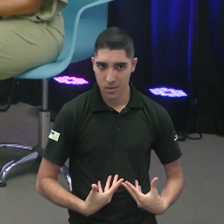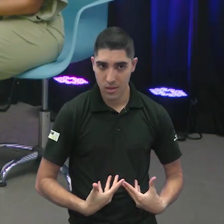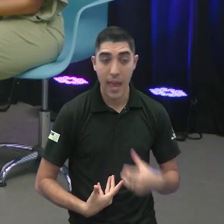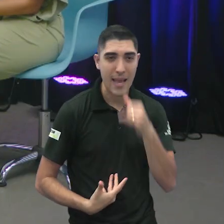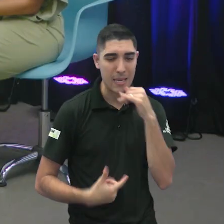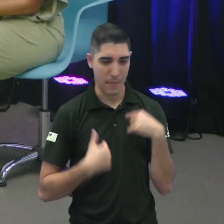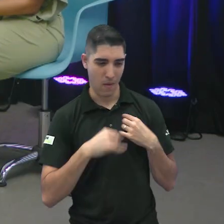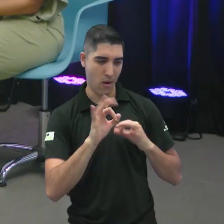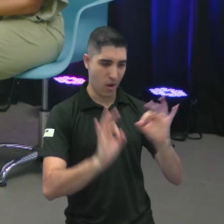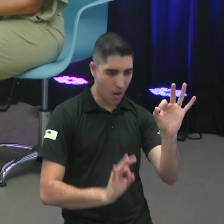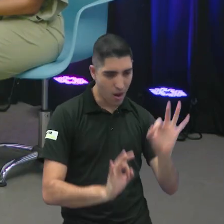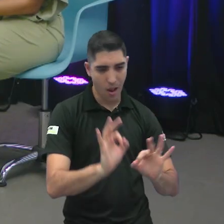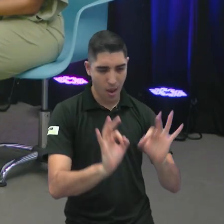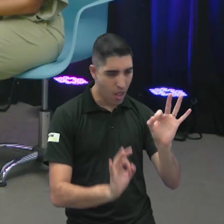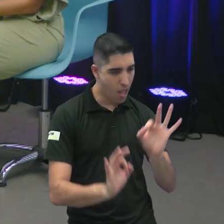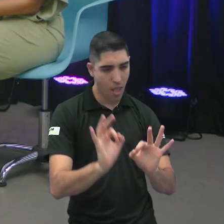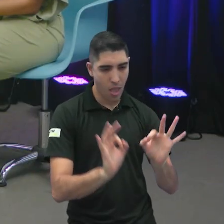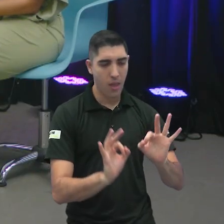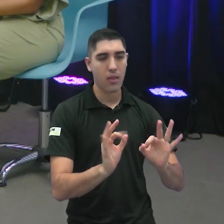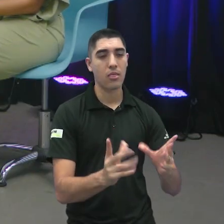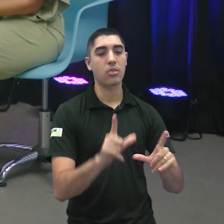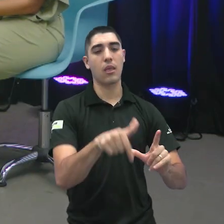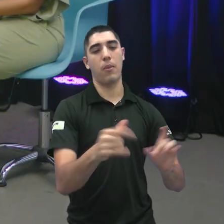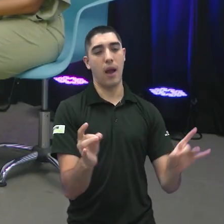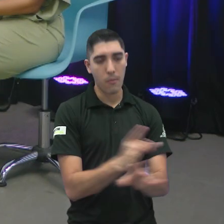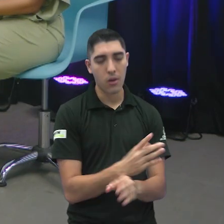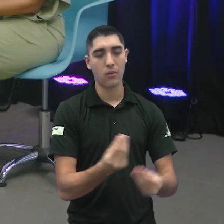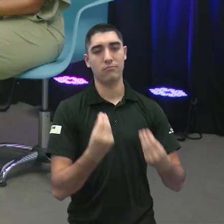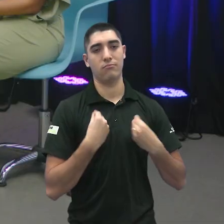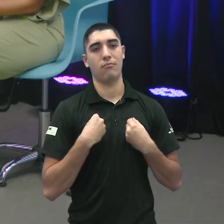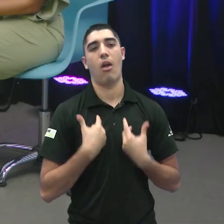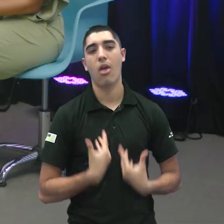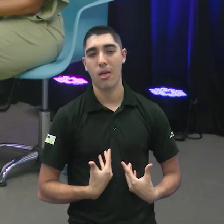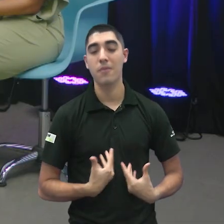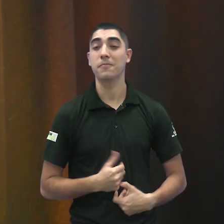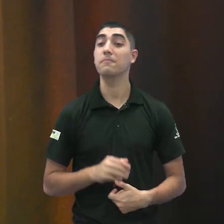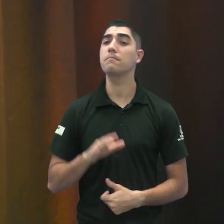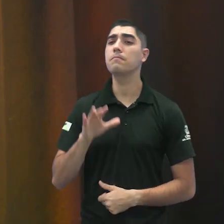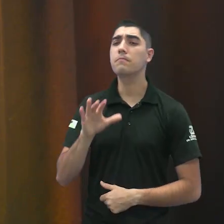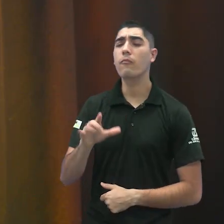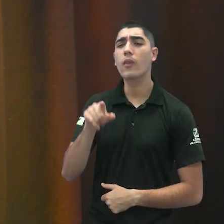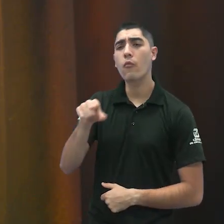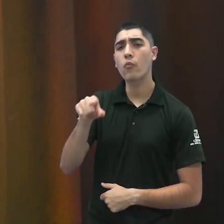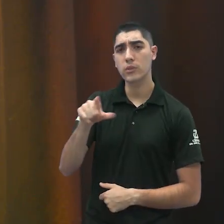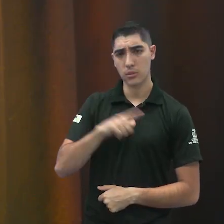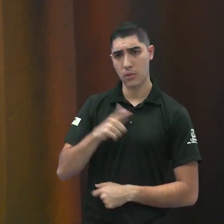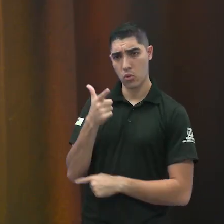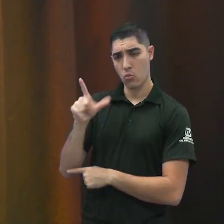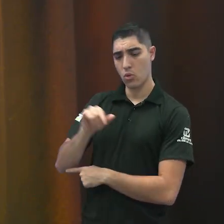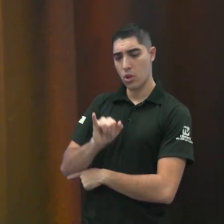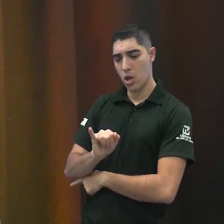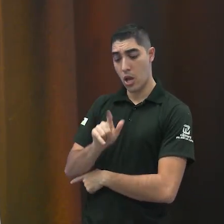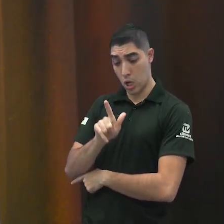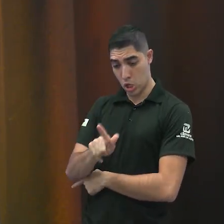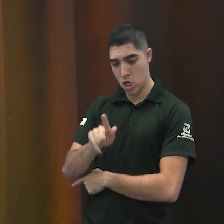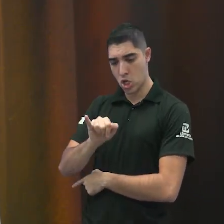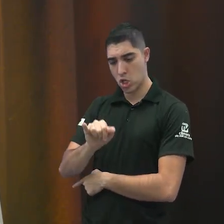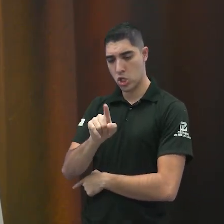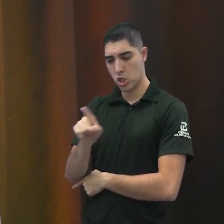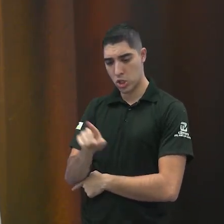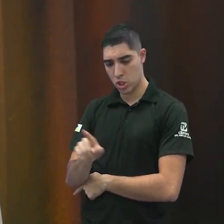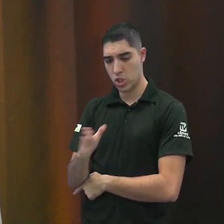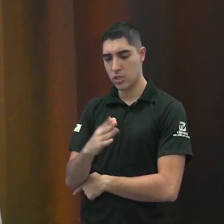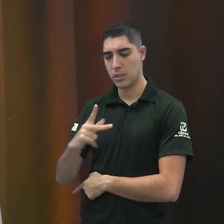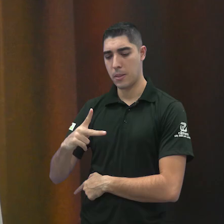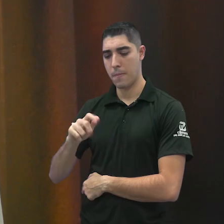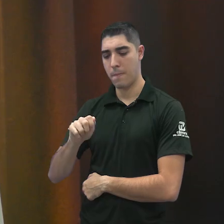quando eu termino de executar uma peça. Legal. Vamos falar um pouquinho sobre uma outra arte que você faz, que é o giz pastel? Sim.